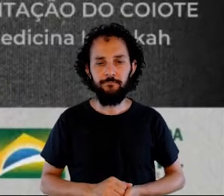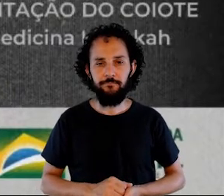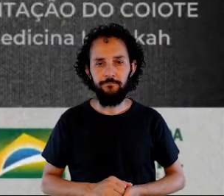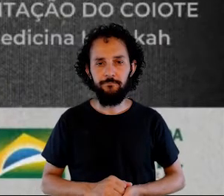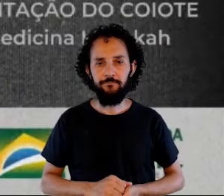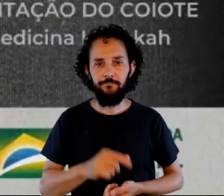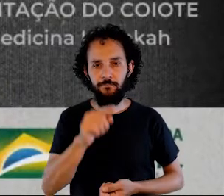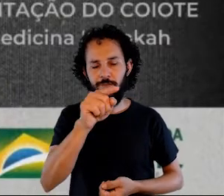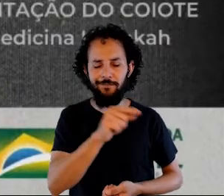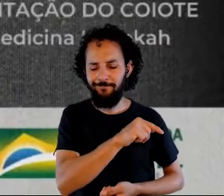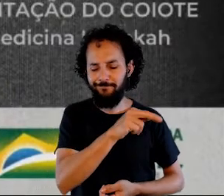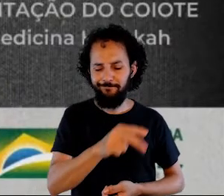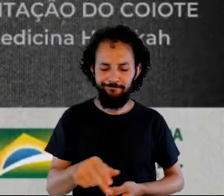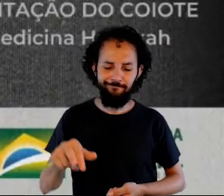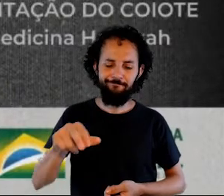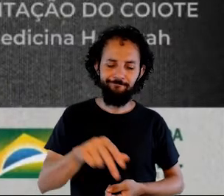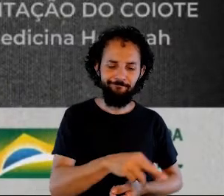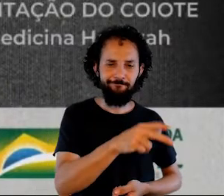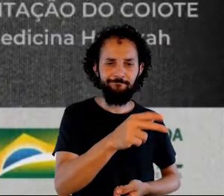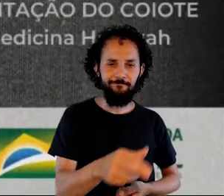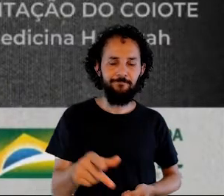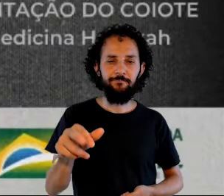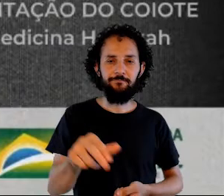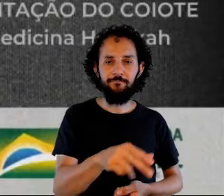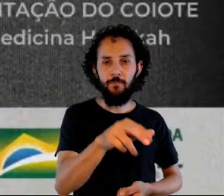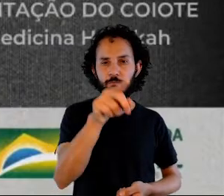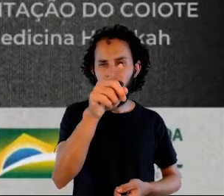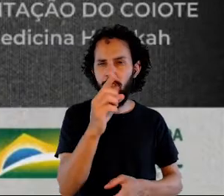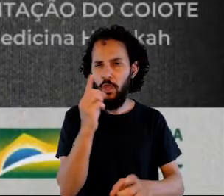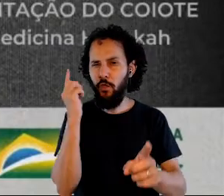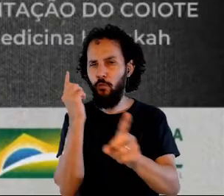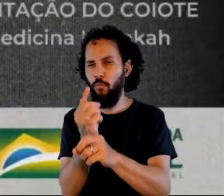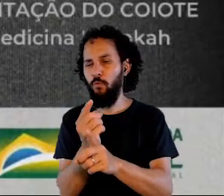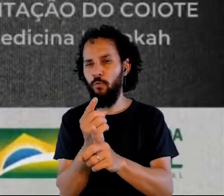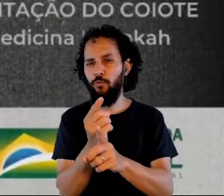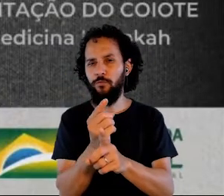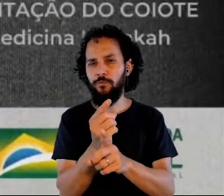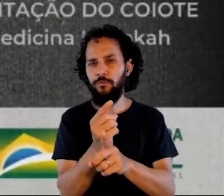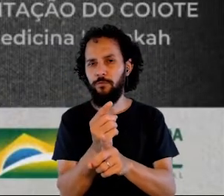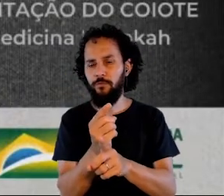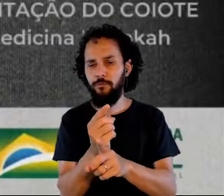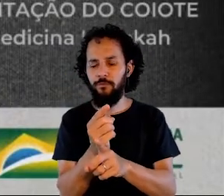Caminhando, você encontra agora um pequeno palhaço de pano.